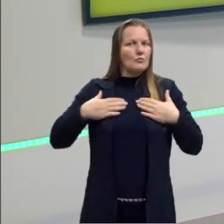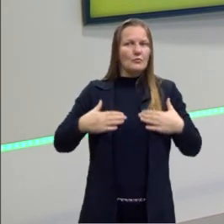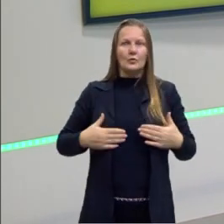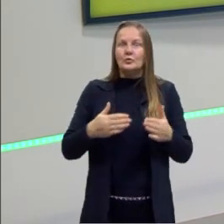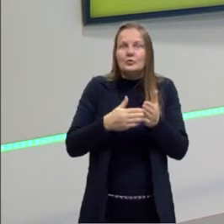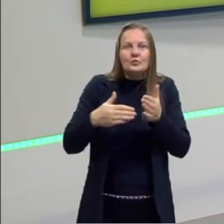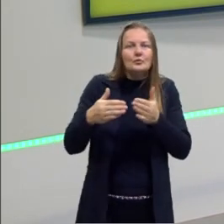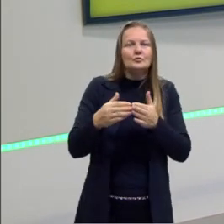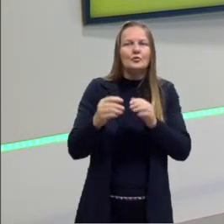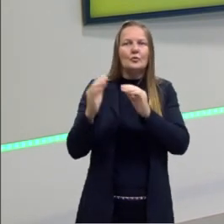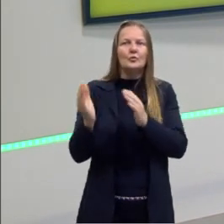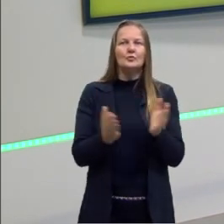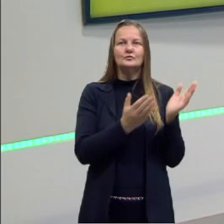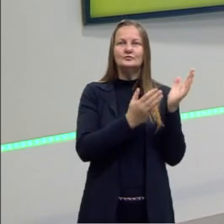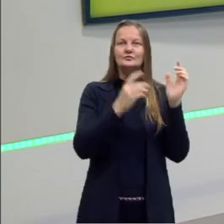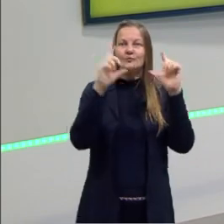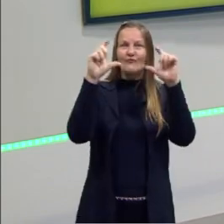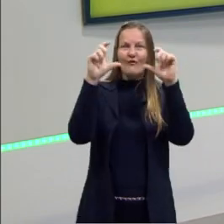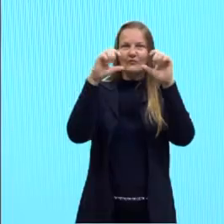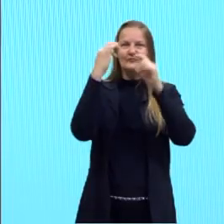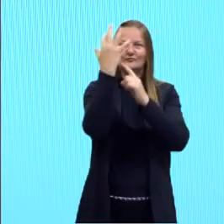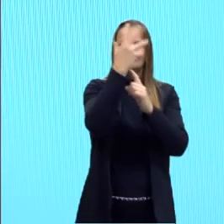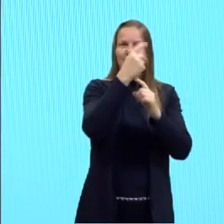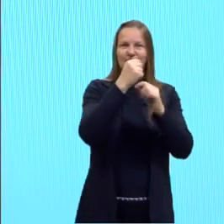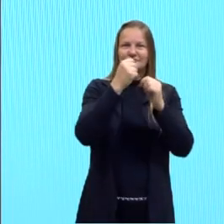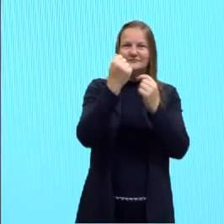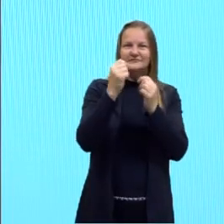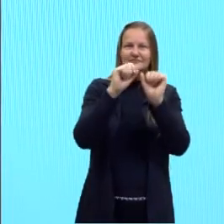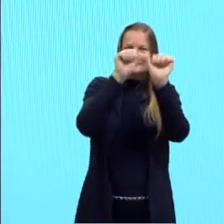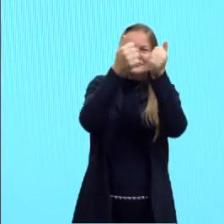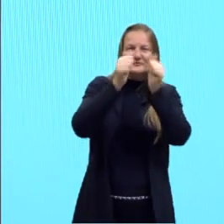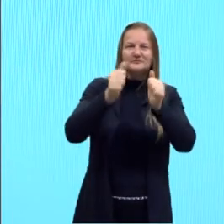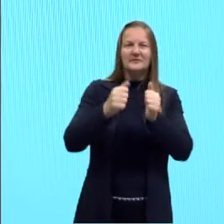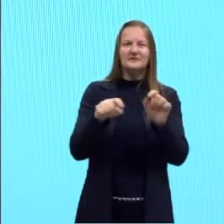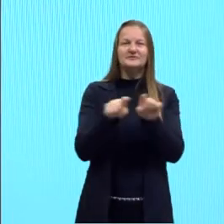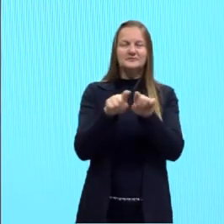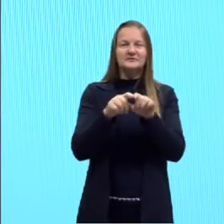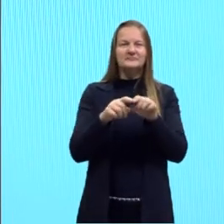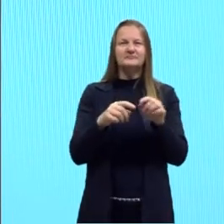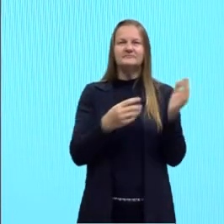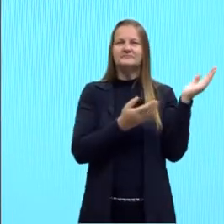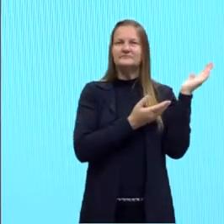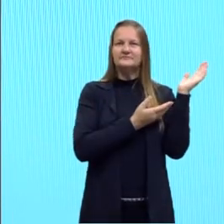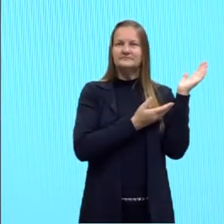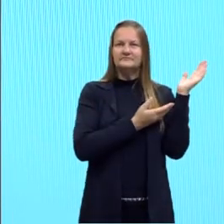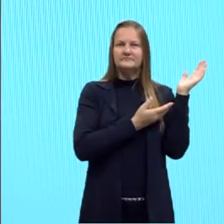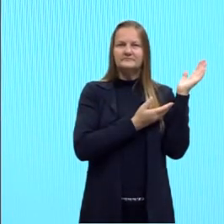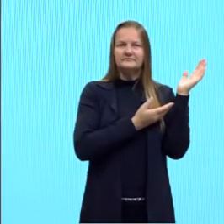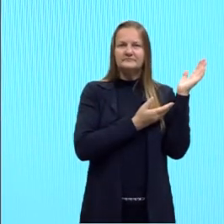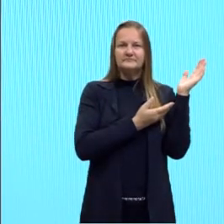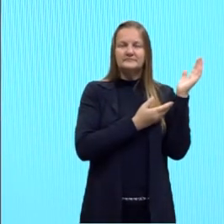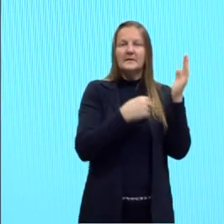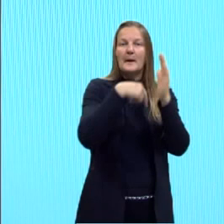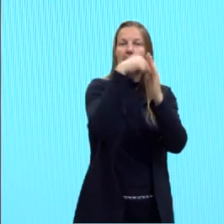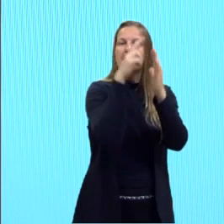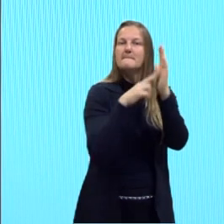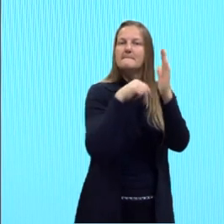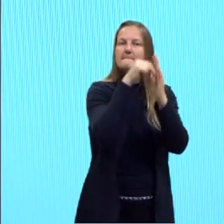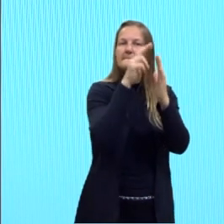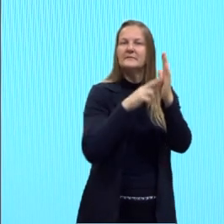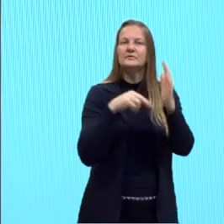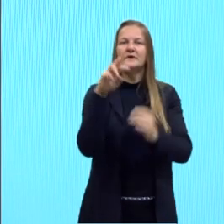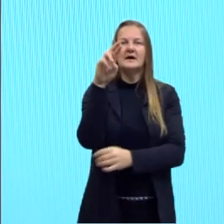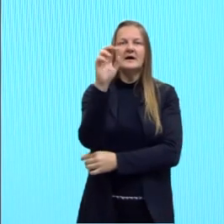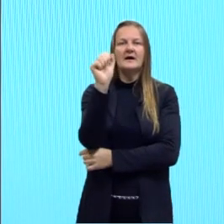do outro lado aqui do slide uma outra imagem que também é muito a esse período que é uma pintura do Rafael